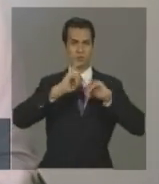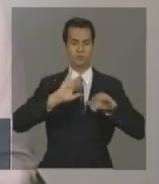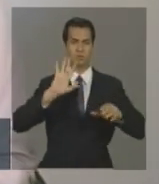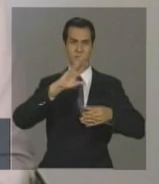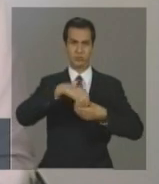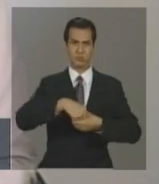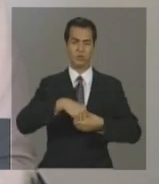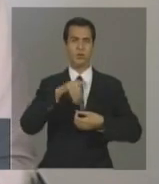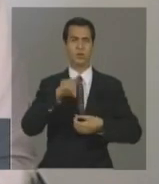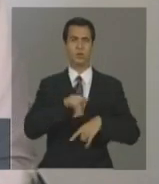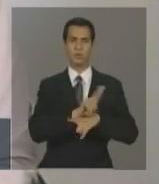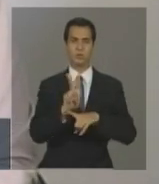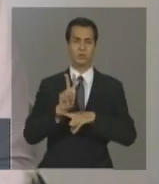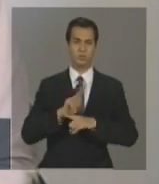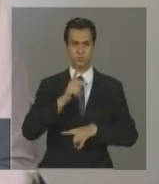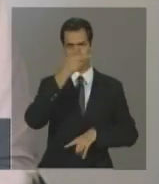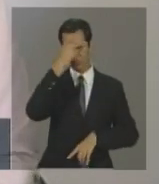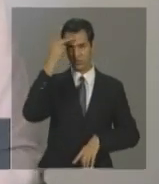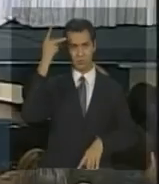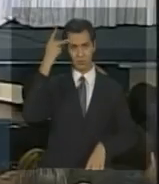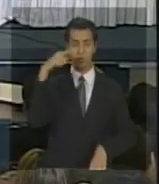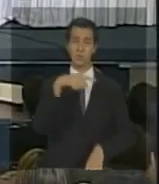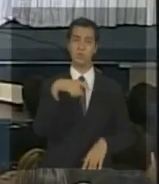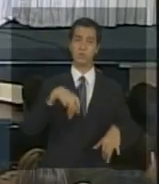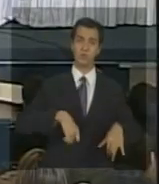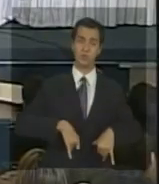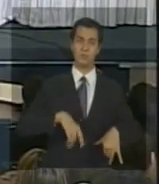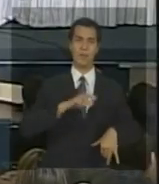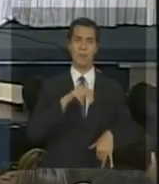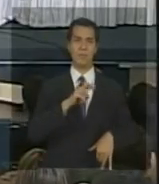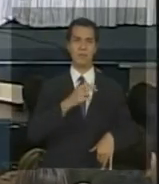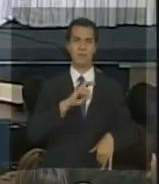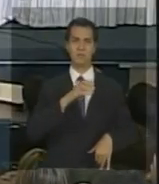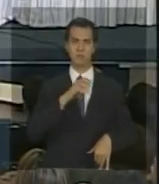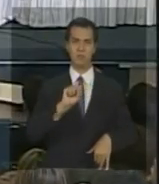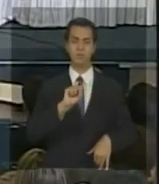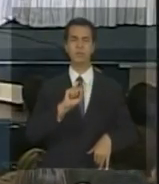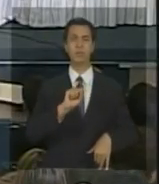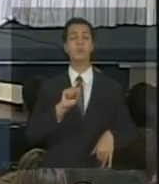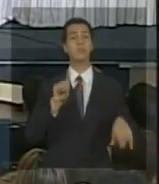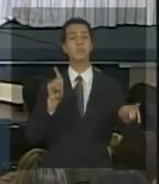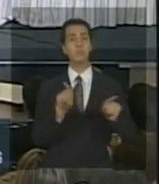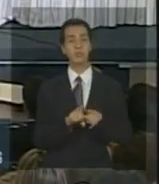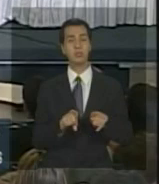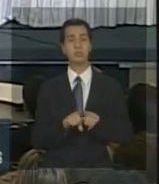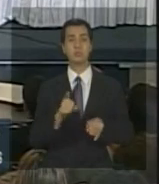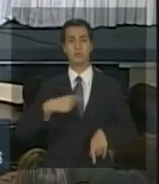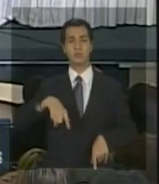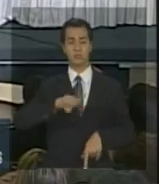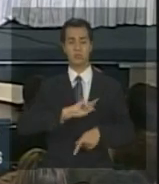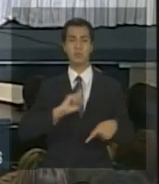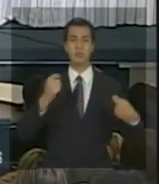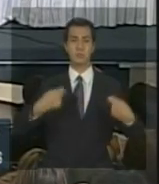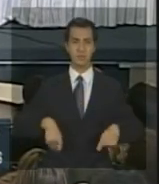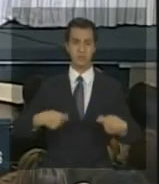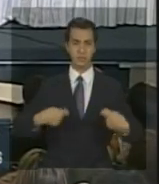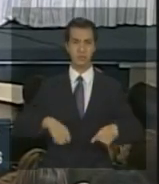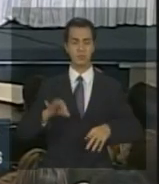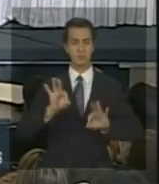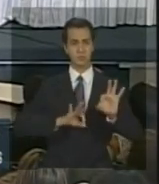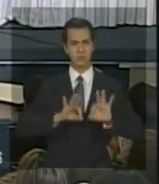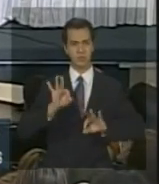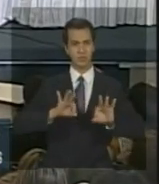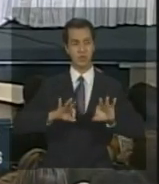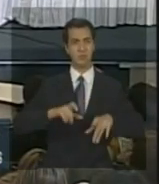proteção às pessoas ameaçadas. Mas, para além disto, nós sabemos que nós temos que ampliar os